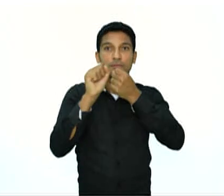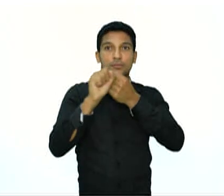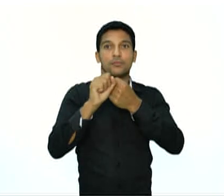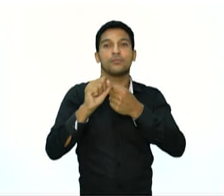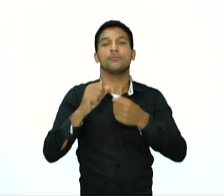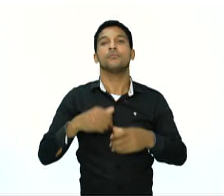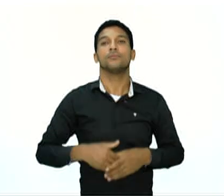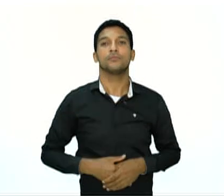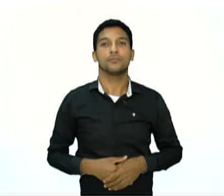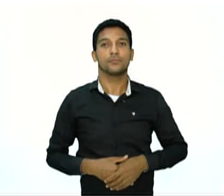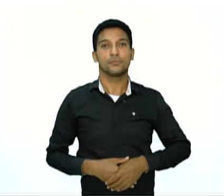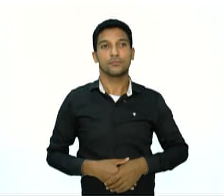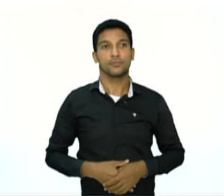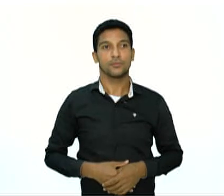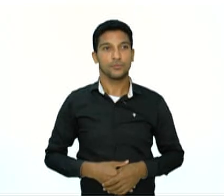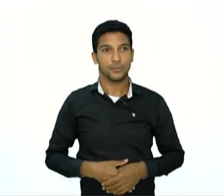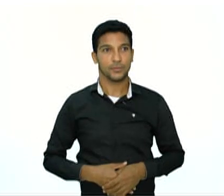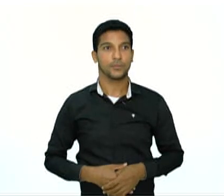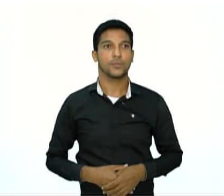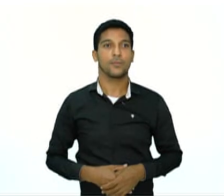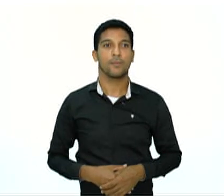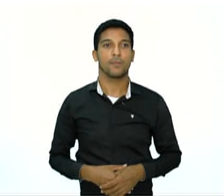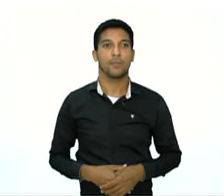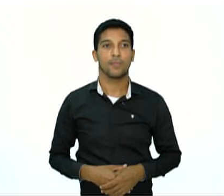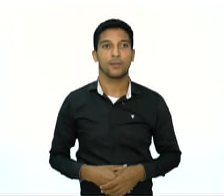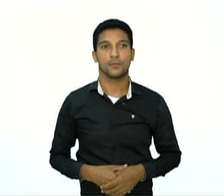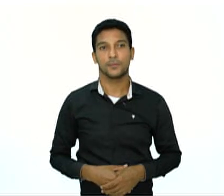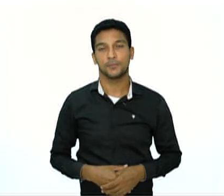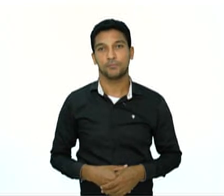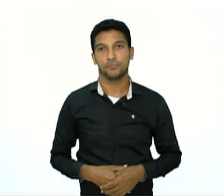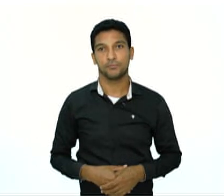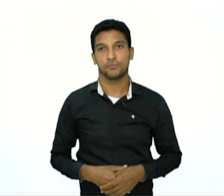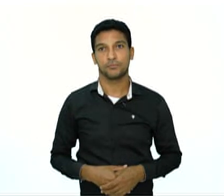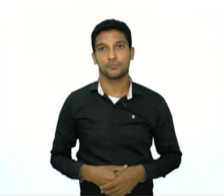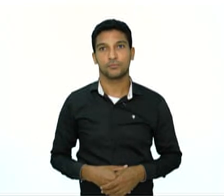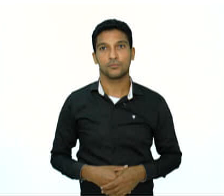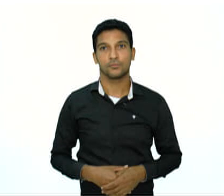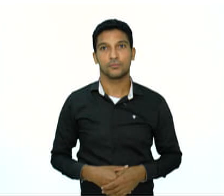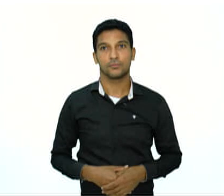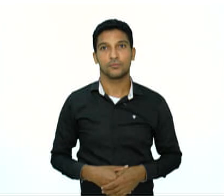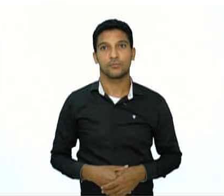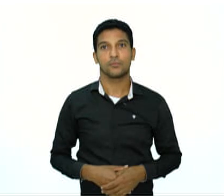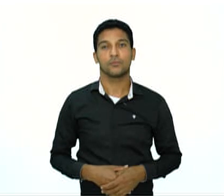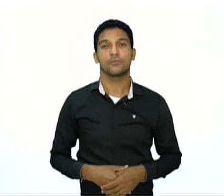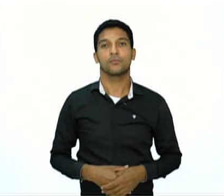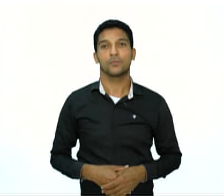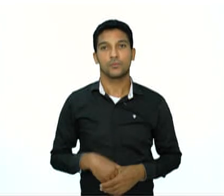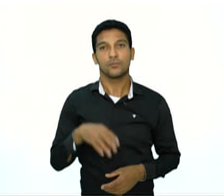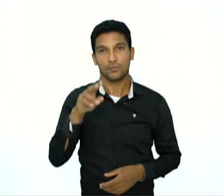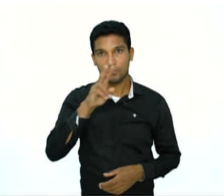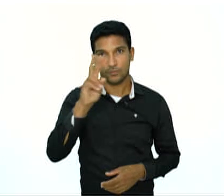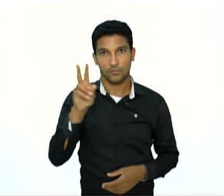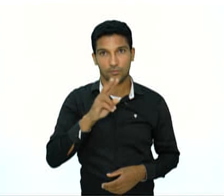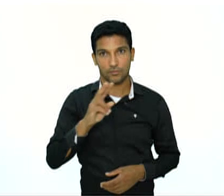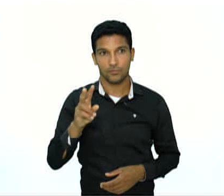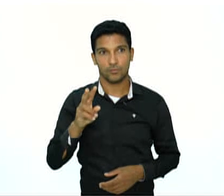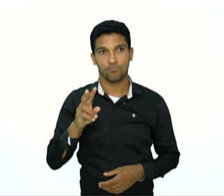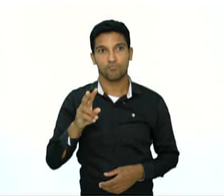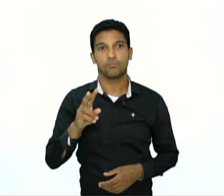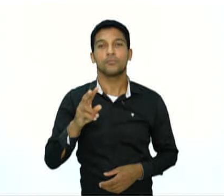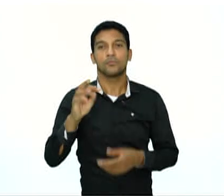notícias falsas e abaixo algumas respostas sobre esse fenômeno. Quando receber uma notícia, tome algumas precauções e